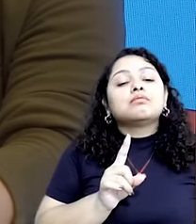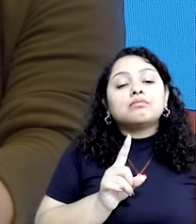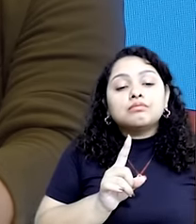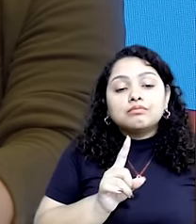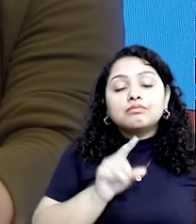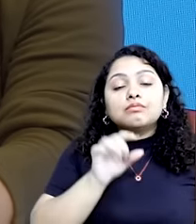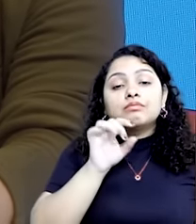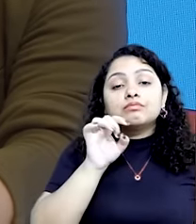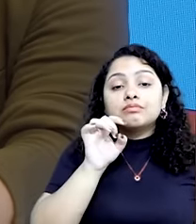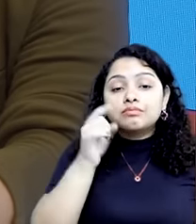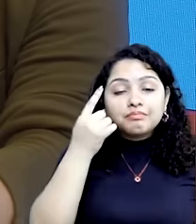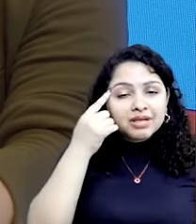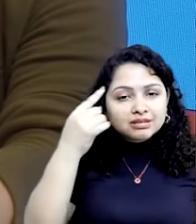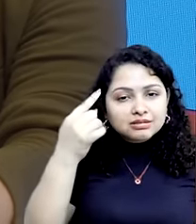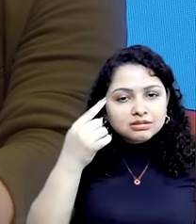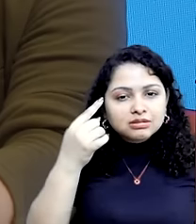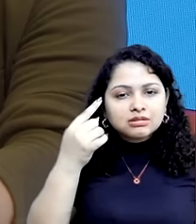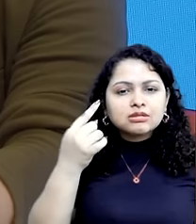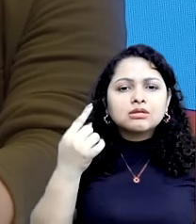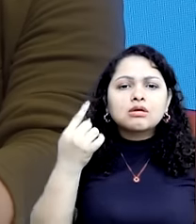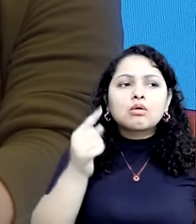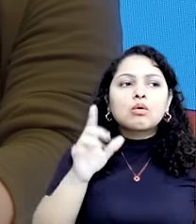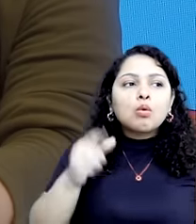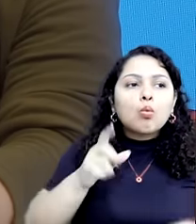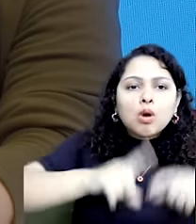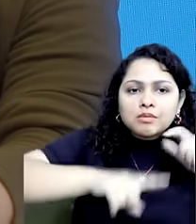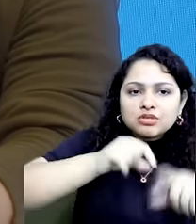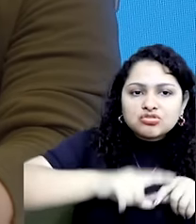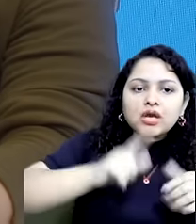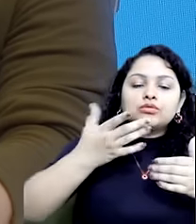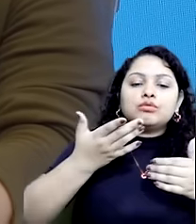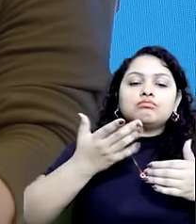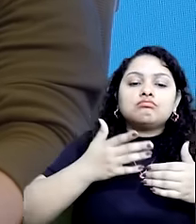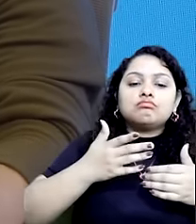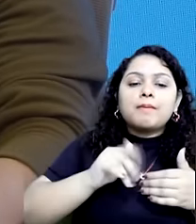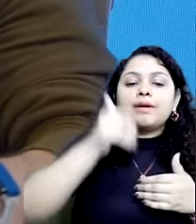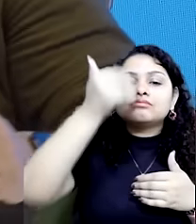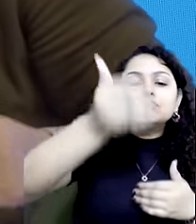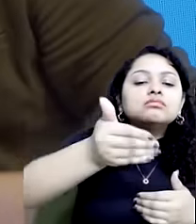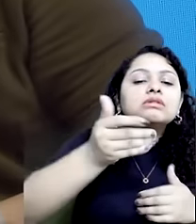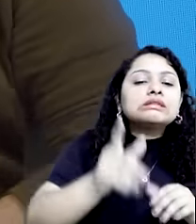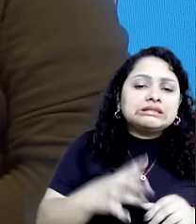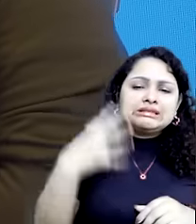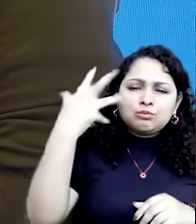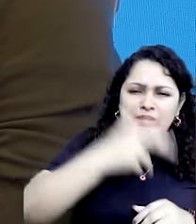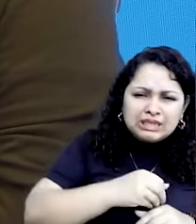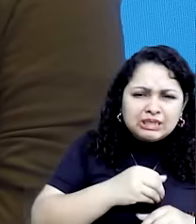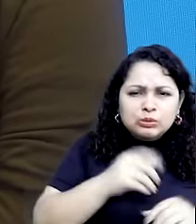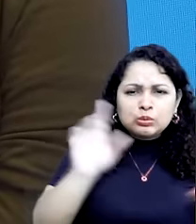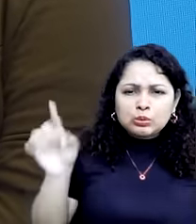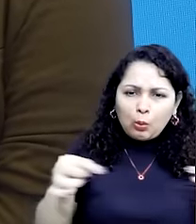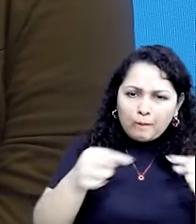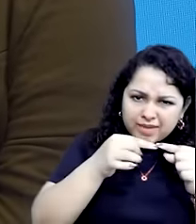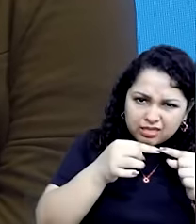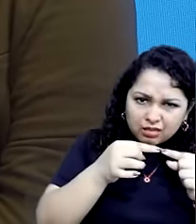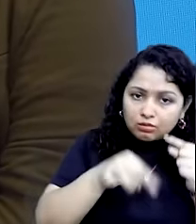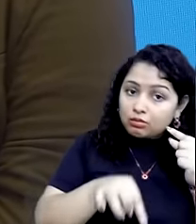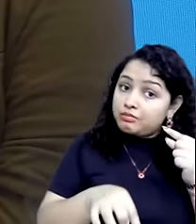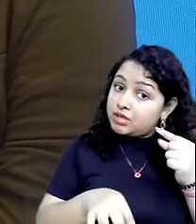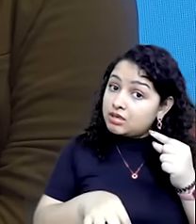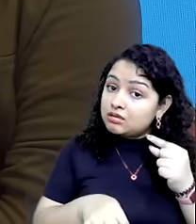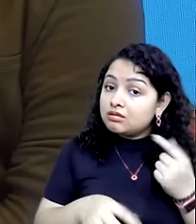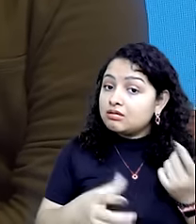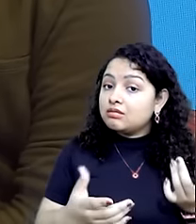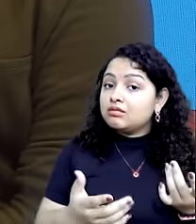acessório pense tá harmônico eh tá legal tá bonito as coisas também tem que ter conexões tem que ter